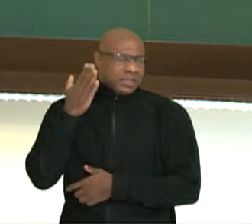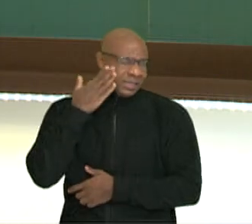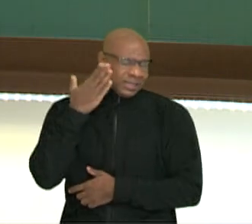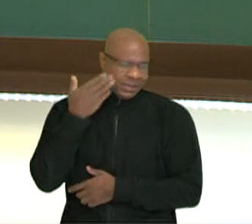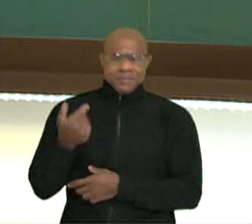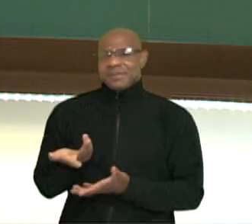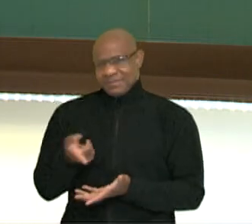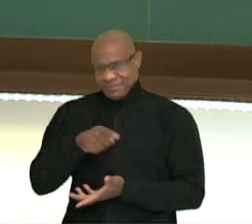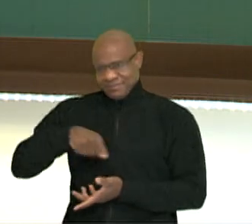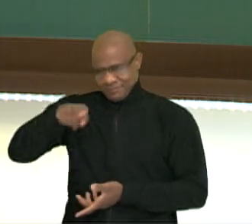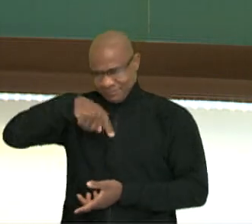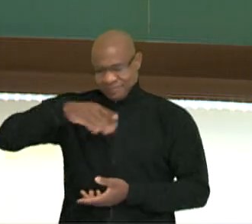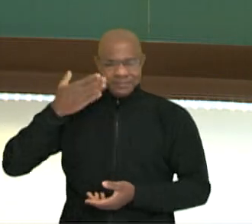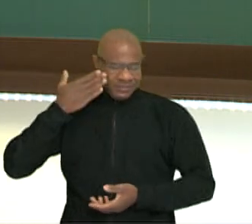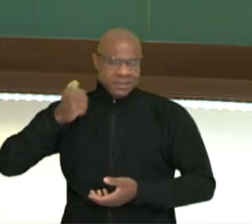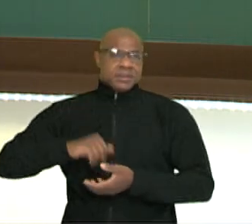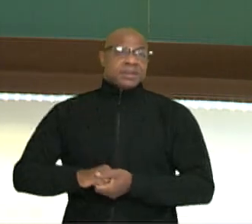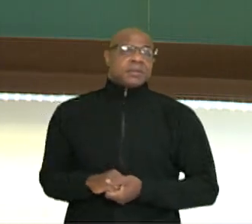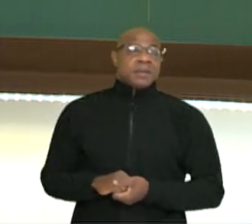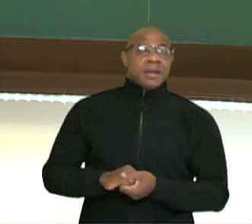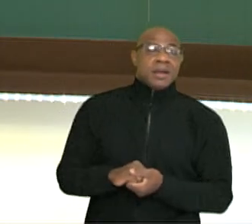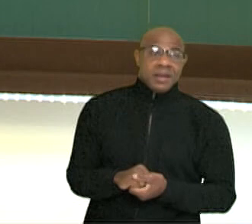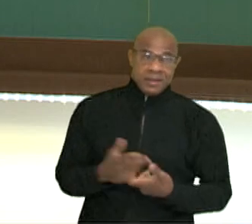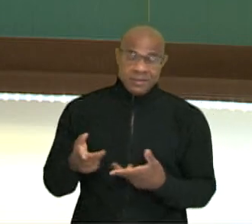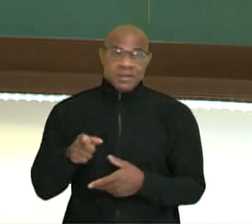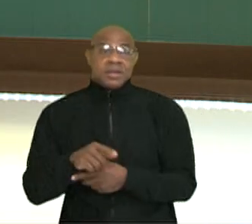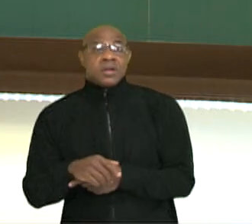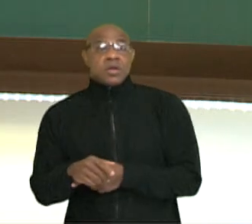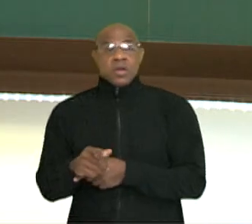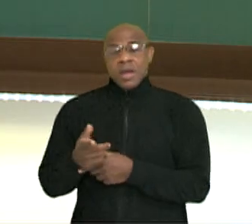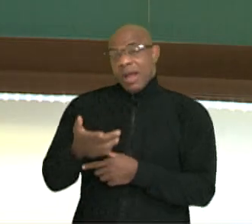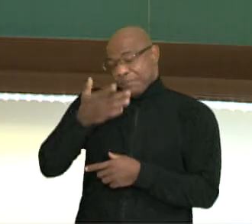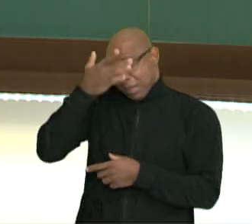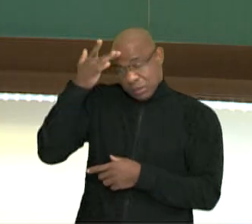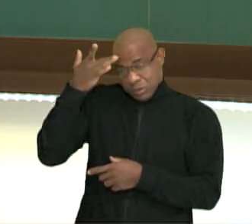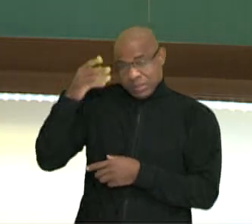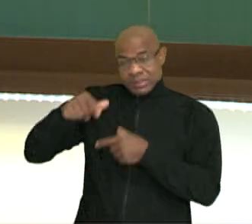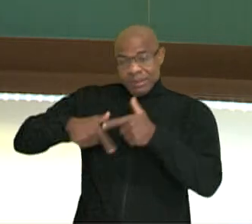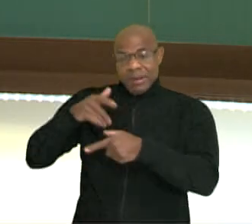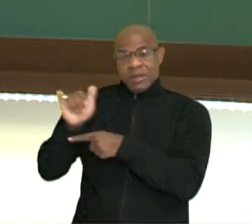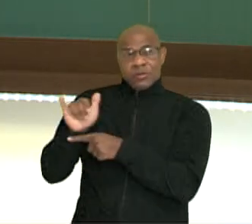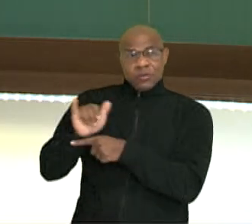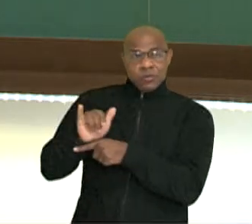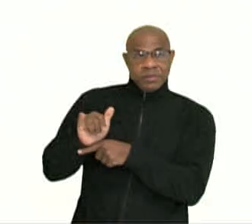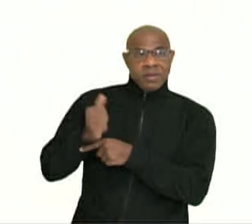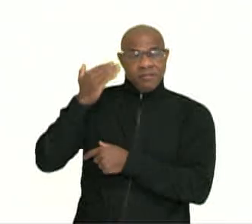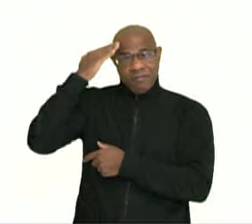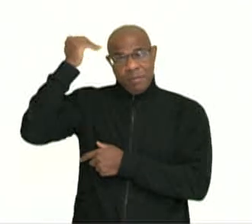assunto. Mas os youtubers, se você não sabe, eles podem ser conhecidos como